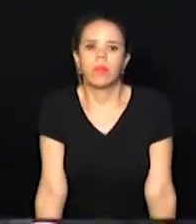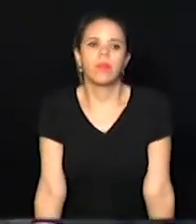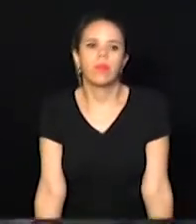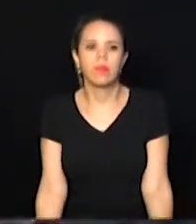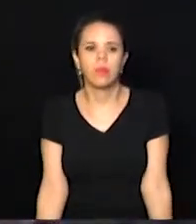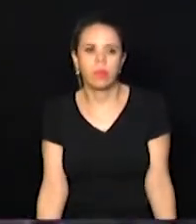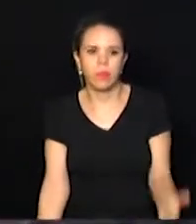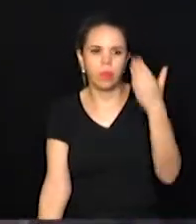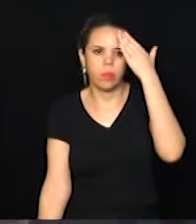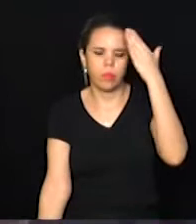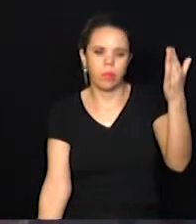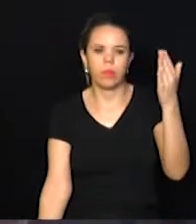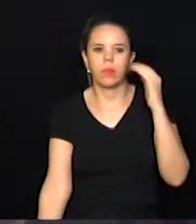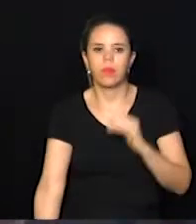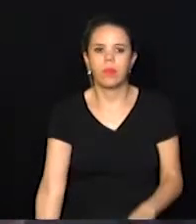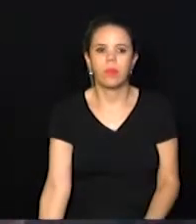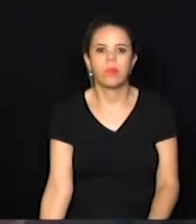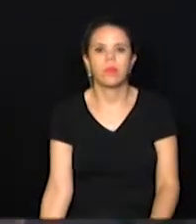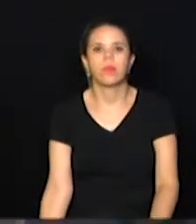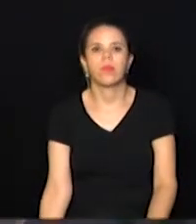Muitíssimo obrigada, Gilmar Tato.